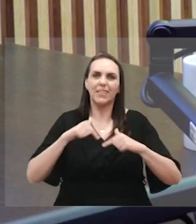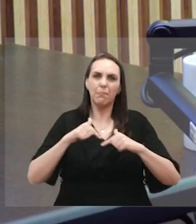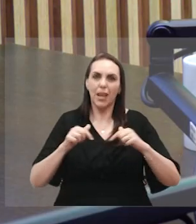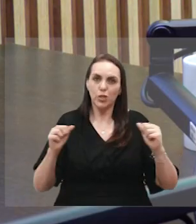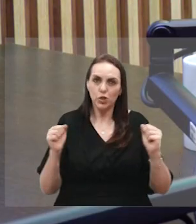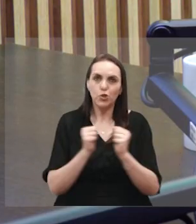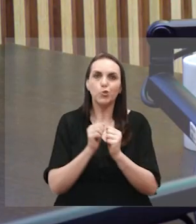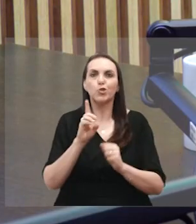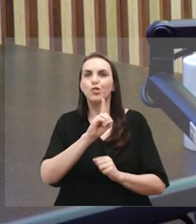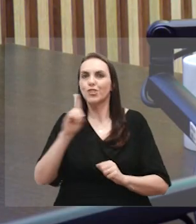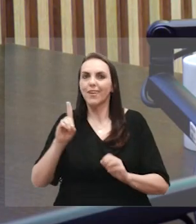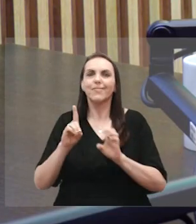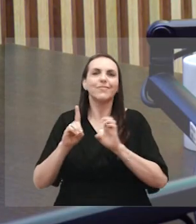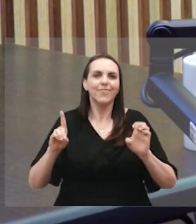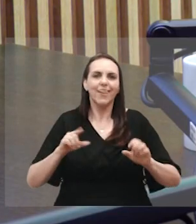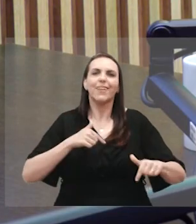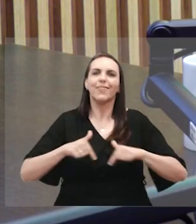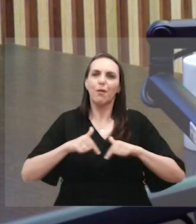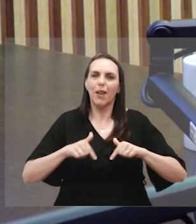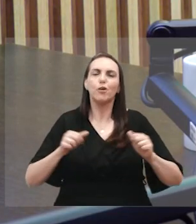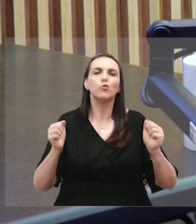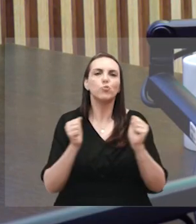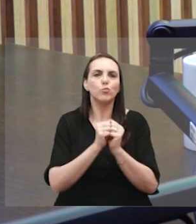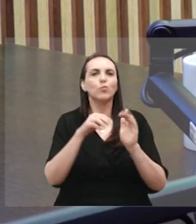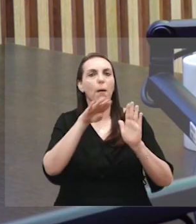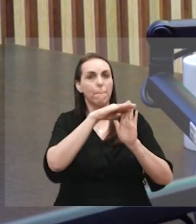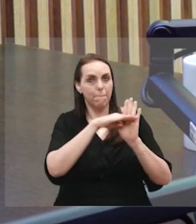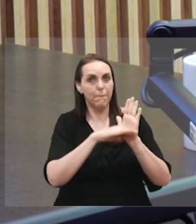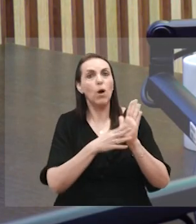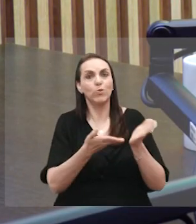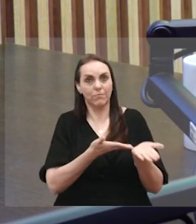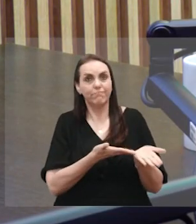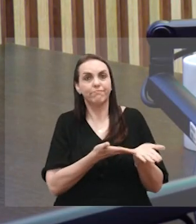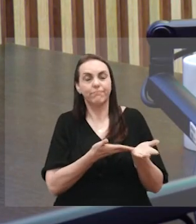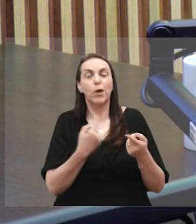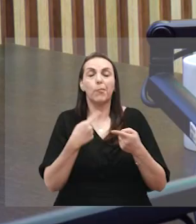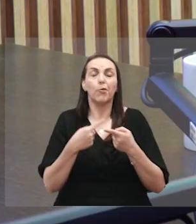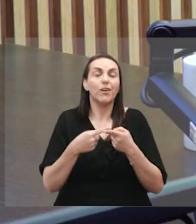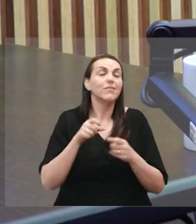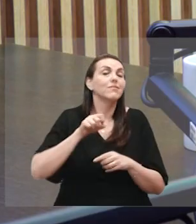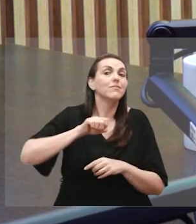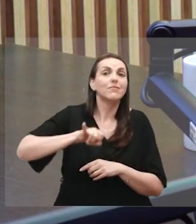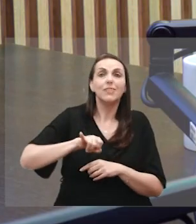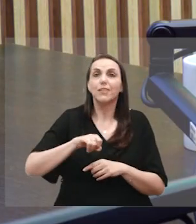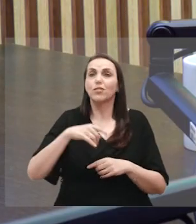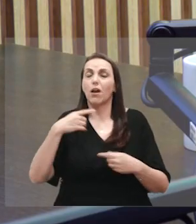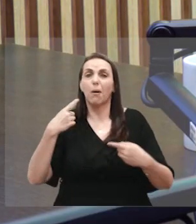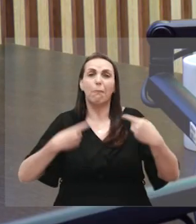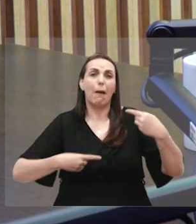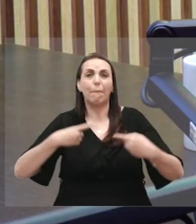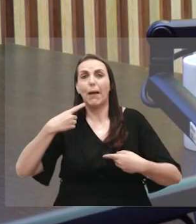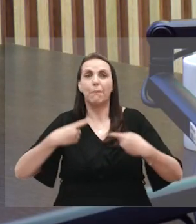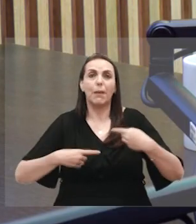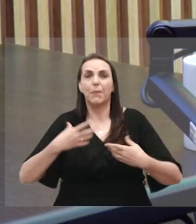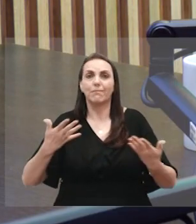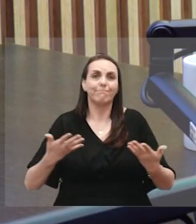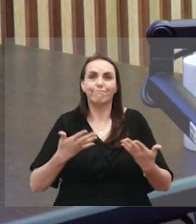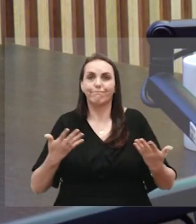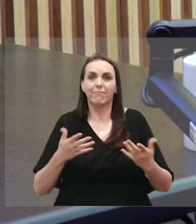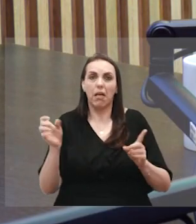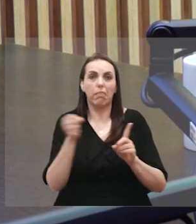né? Então direita e esquerda trabalhando juntos nessa pauta, por exemplo, né? Porque se a gente ficar só